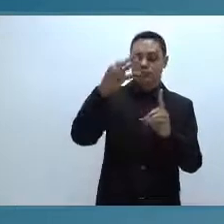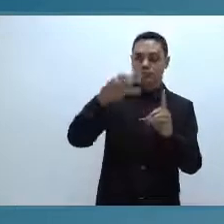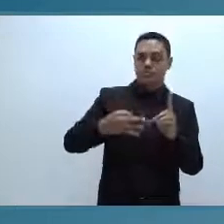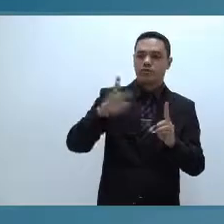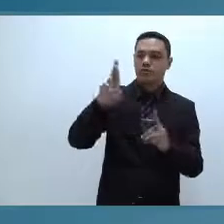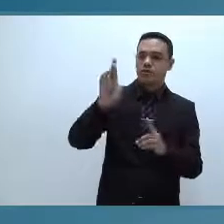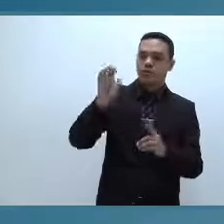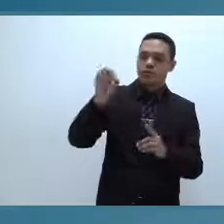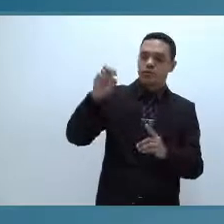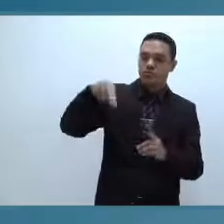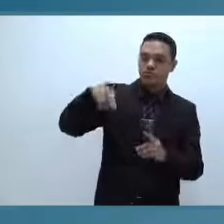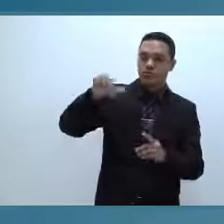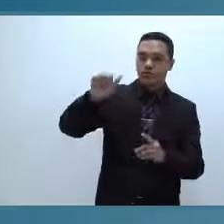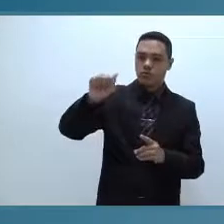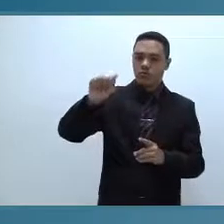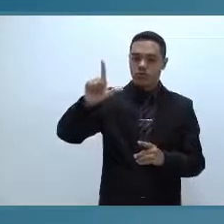encontra